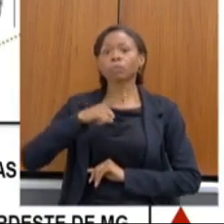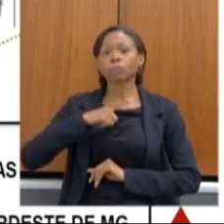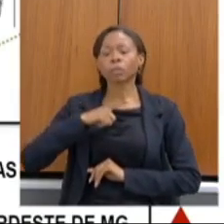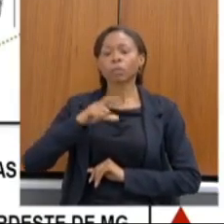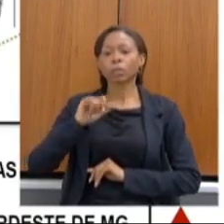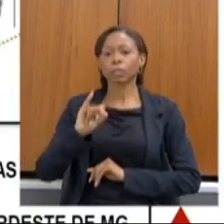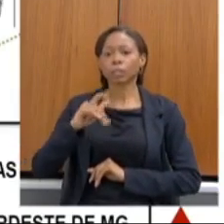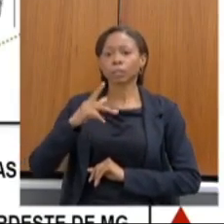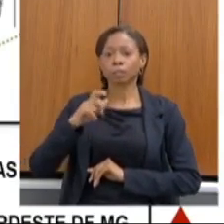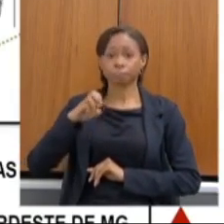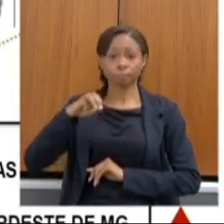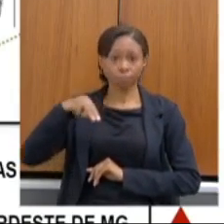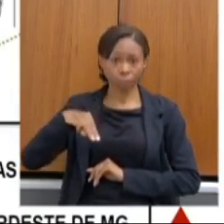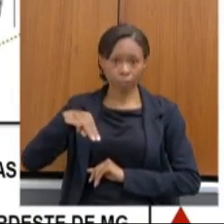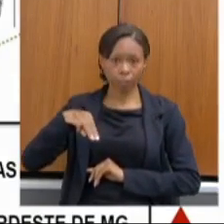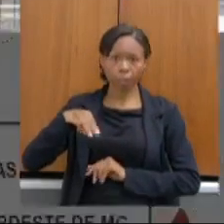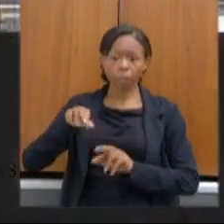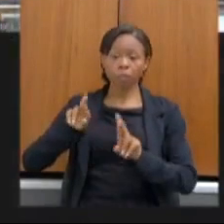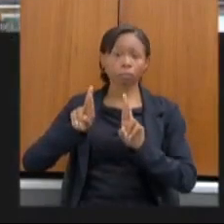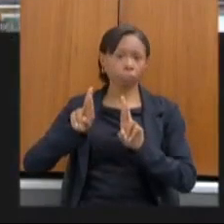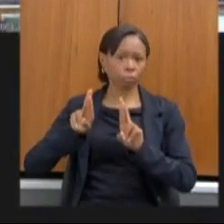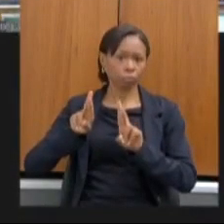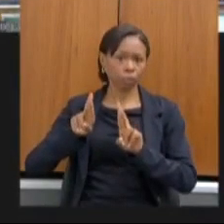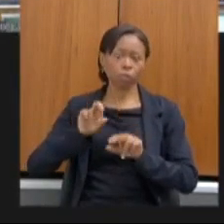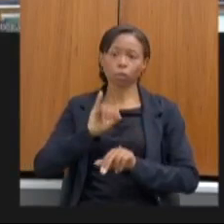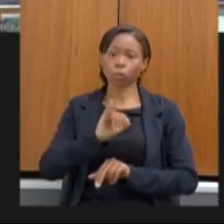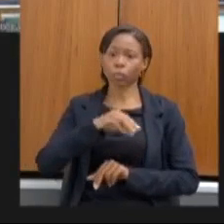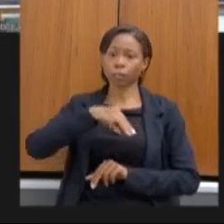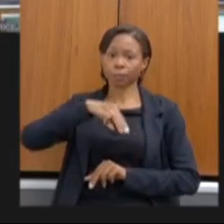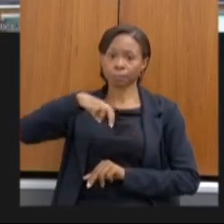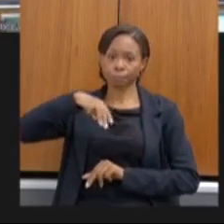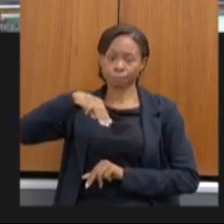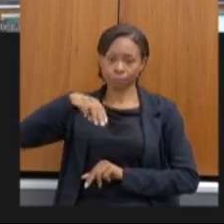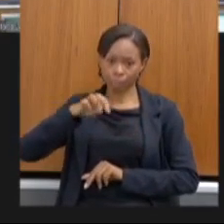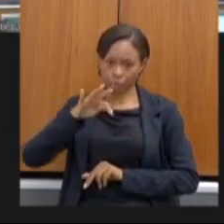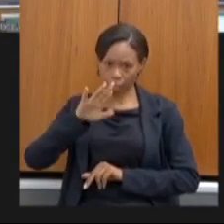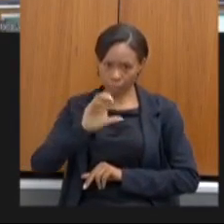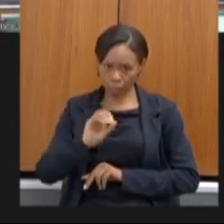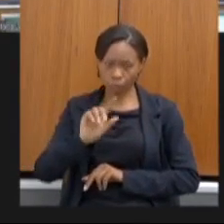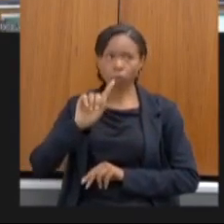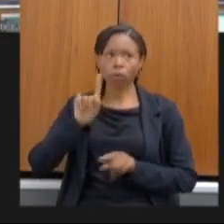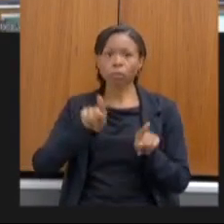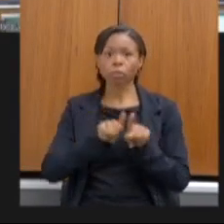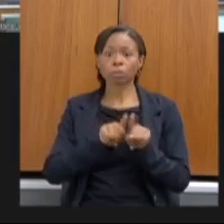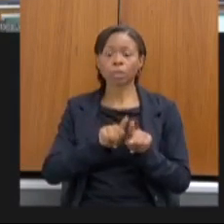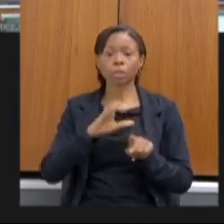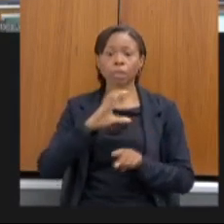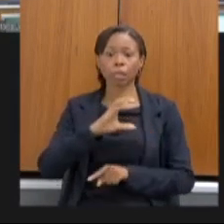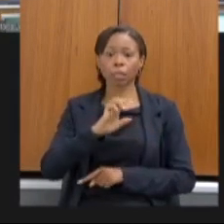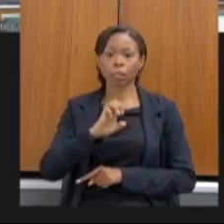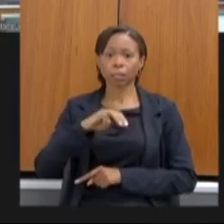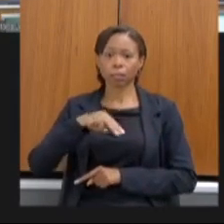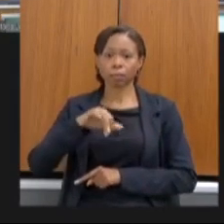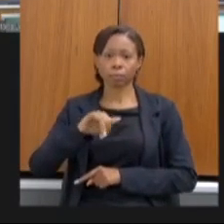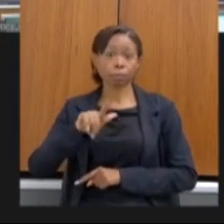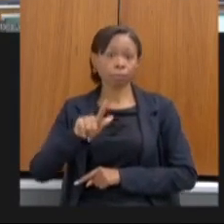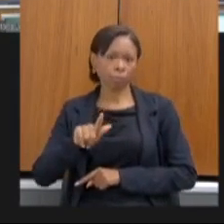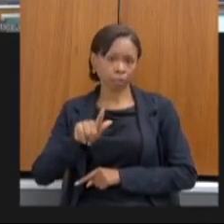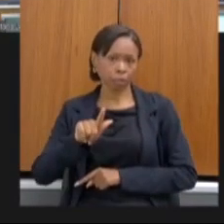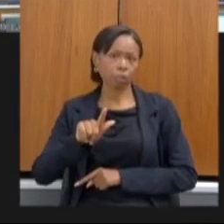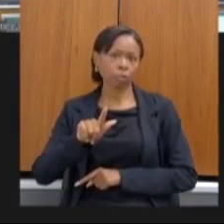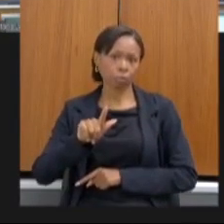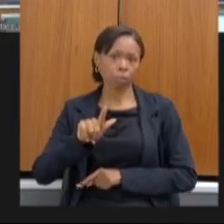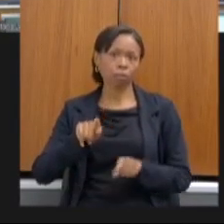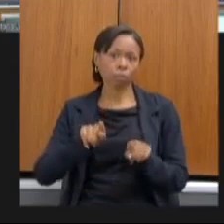é o órgão que executa as ações de INMETRO em Minas Gerais a Cemig dispensa demais